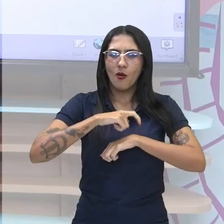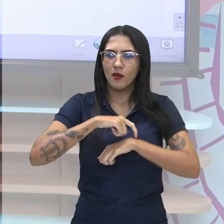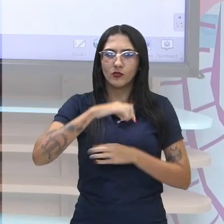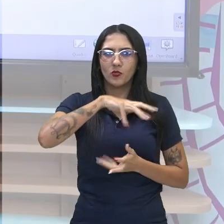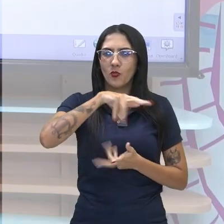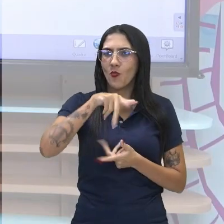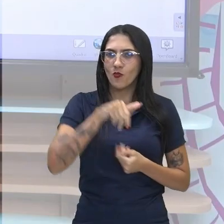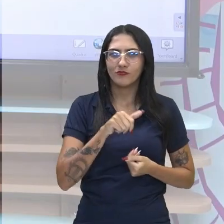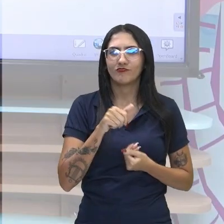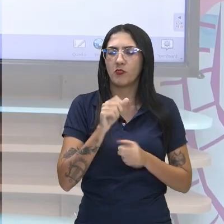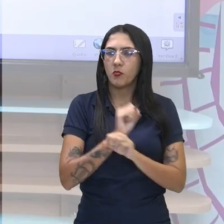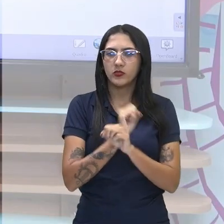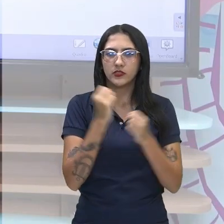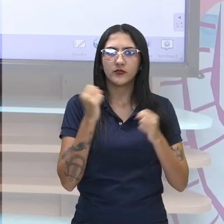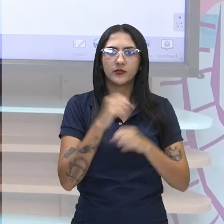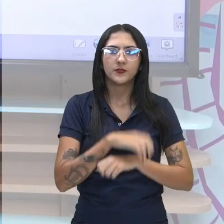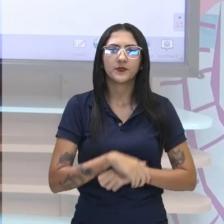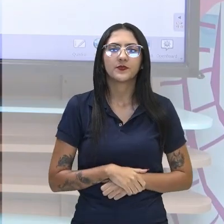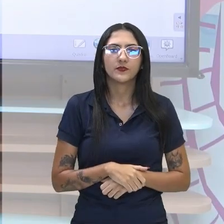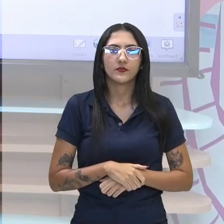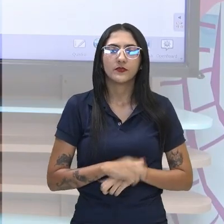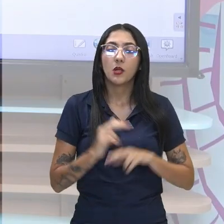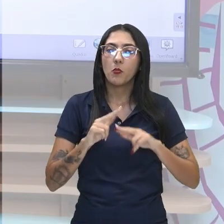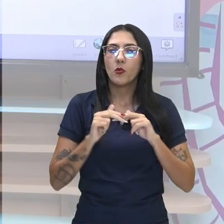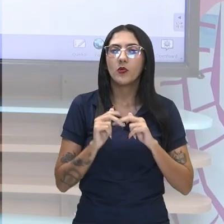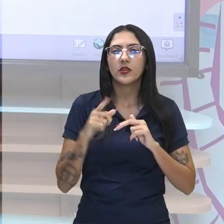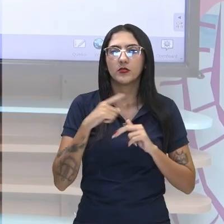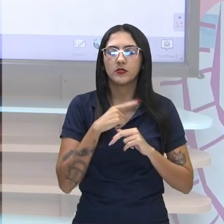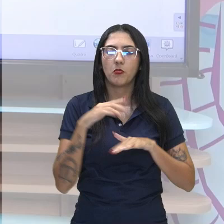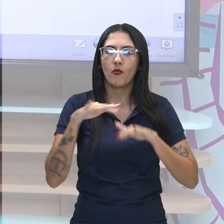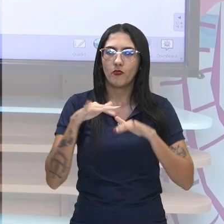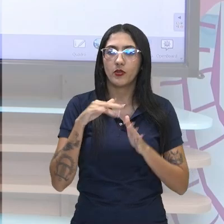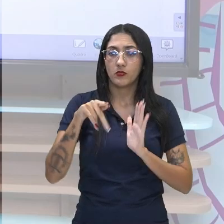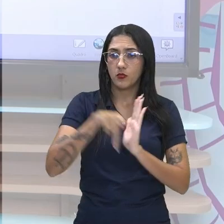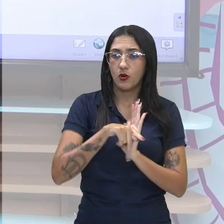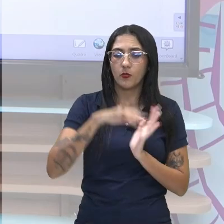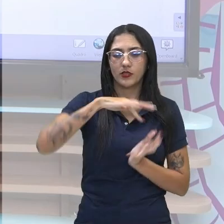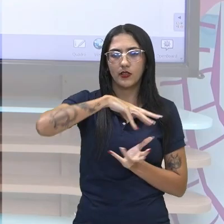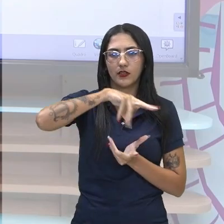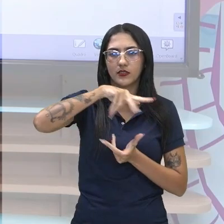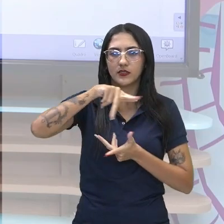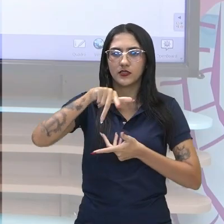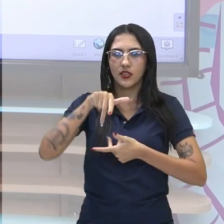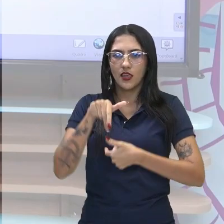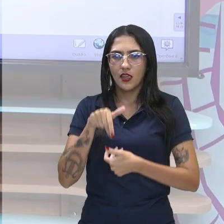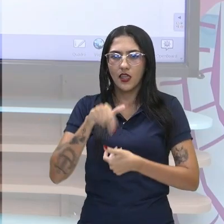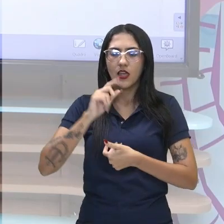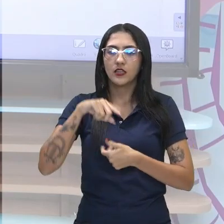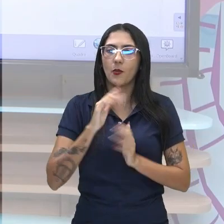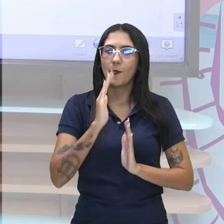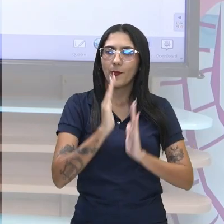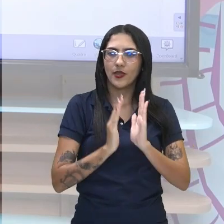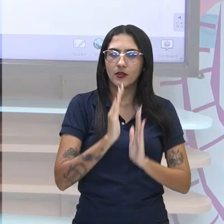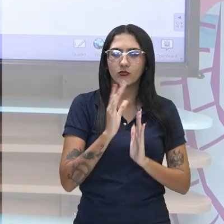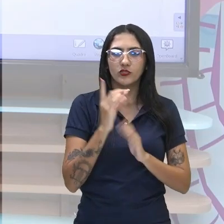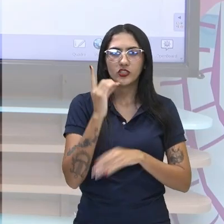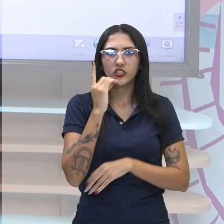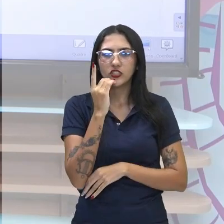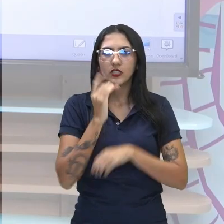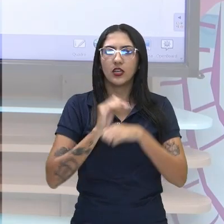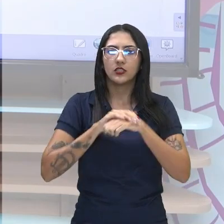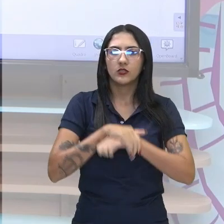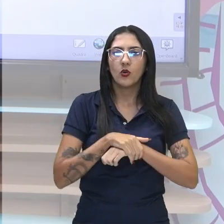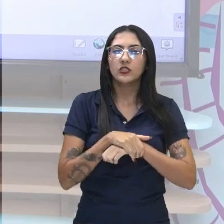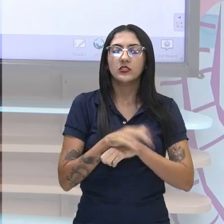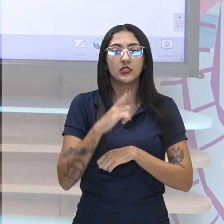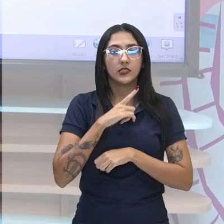Terra. E justamente por conta desses movimentos que a Terra realiza, principalmente o movimento de rotação, é que nós vamos